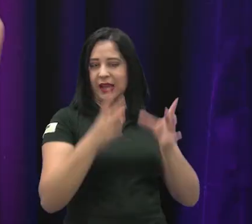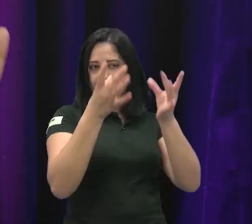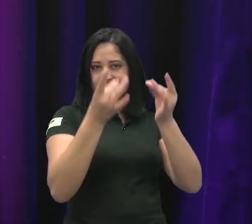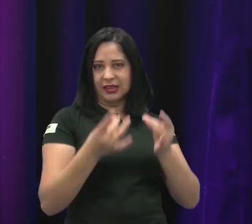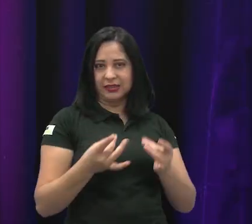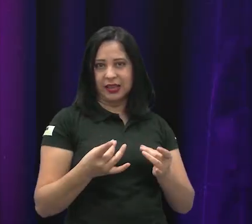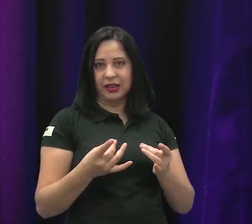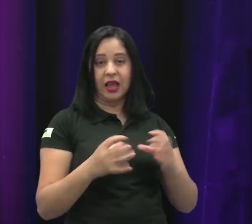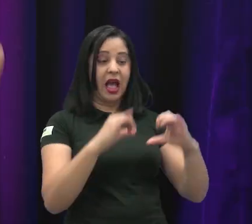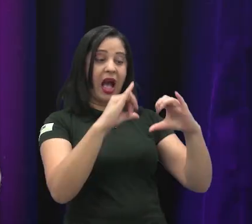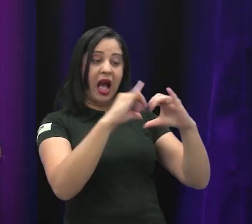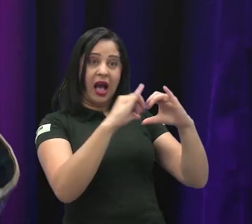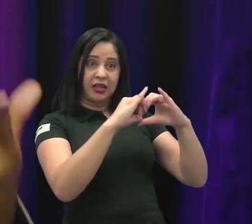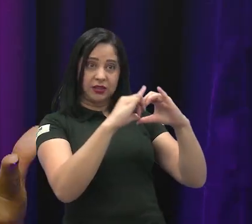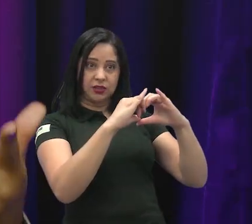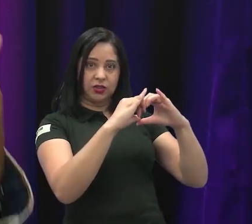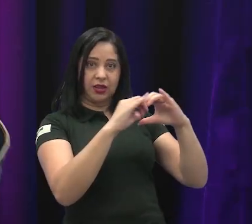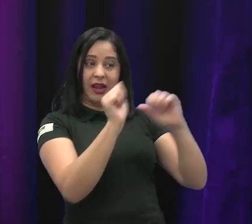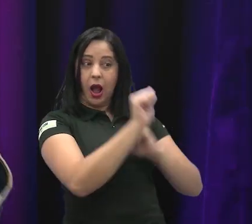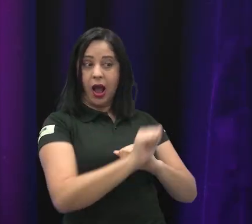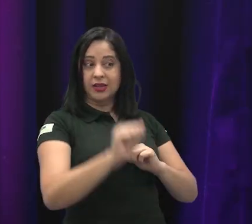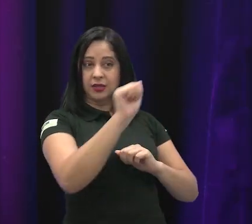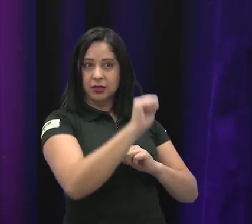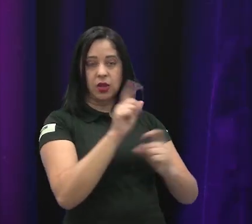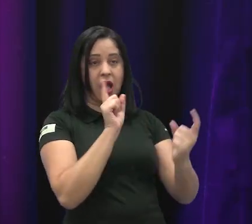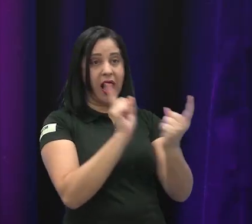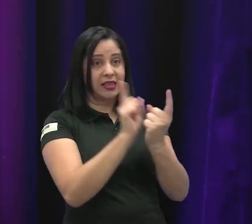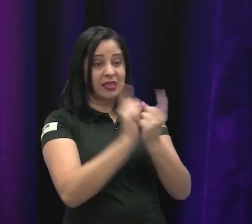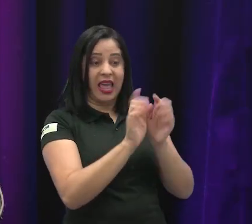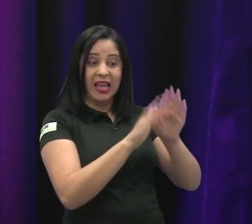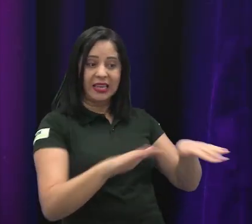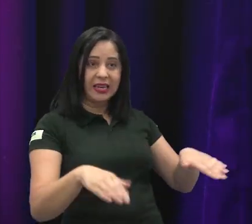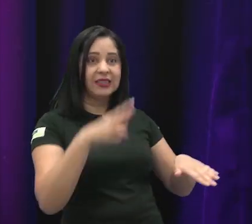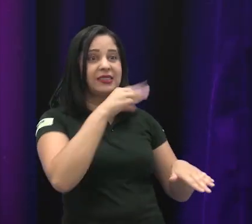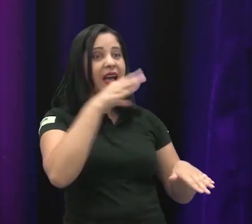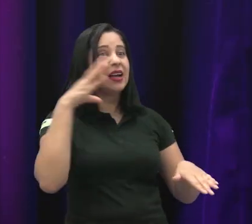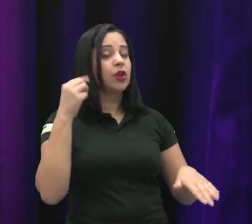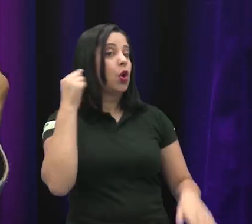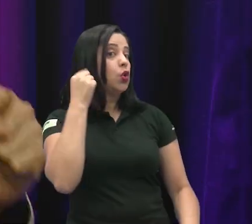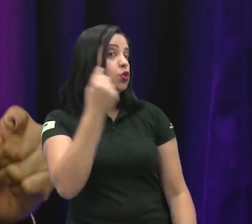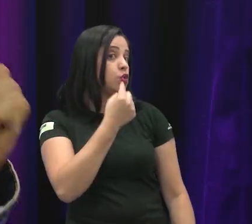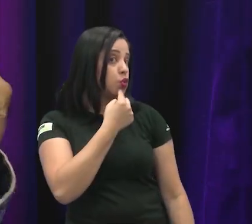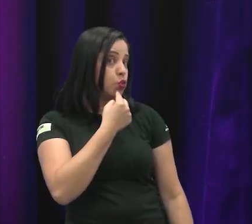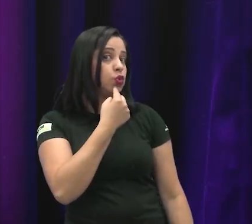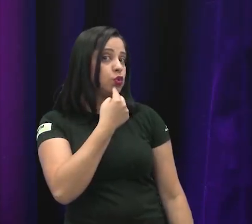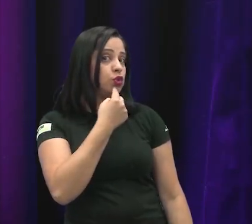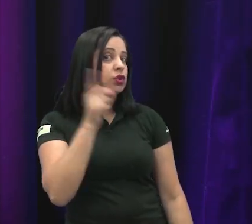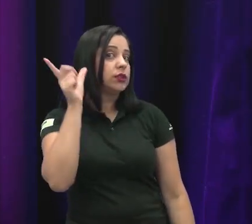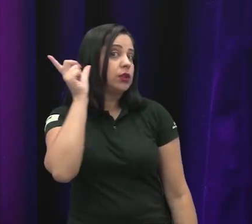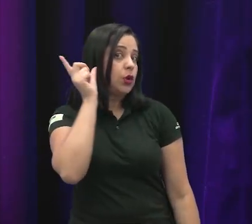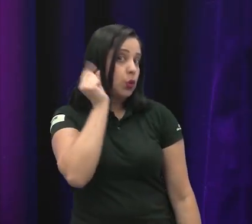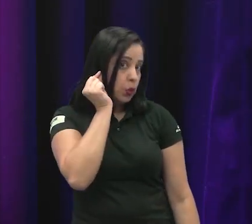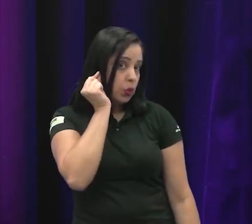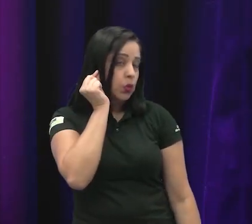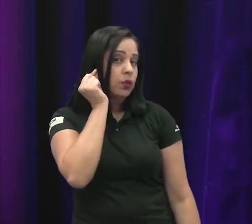que é uma organização sem fins lucrativos que atua no atendimento especializado a crianças e adolescentes surdos e com